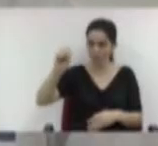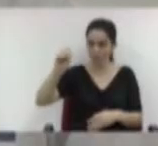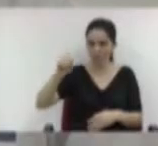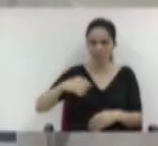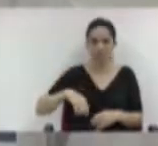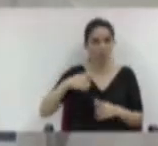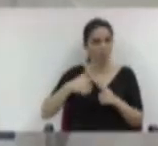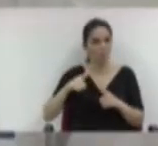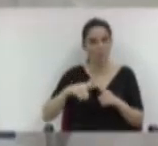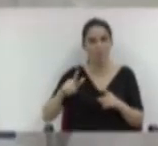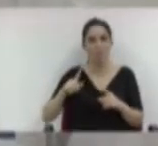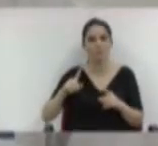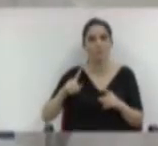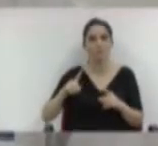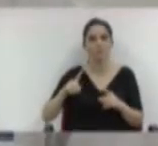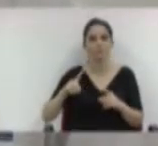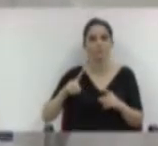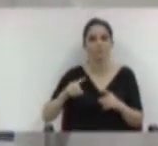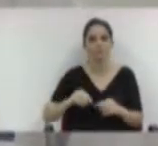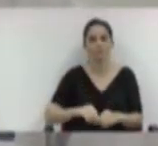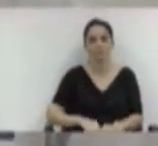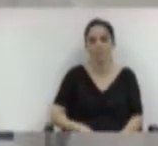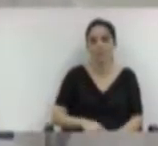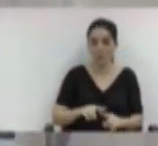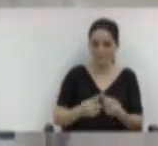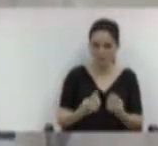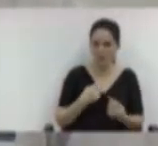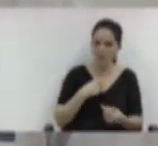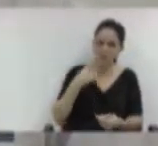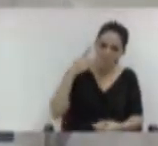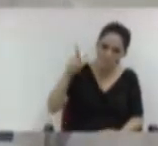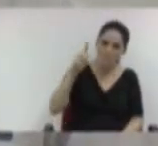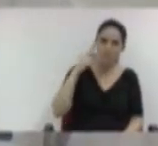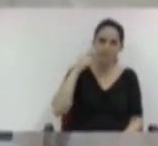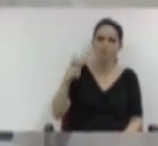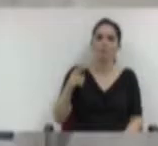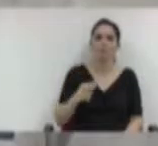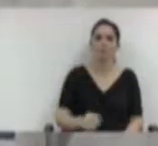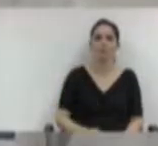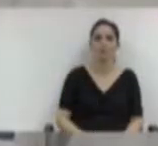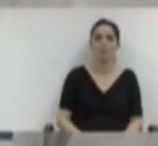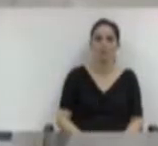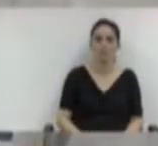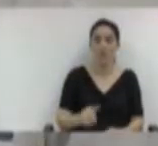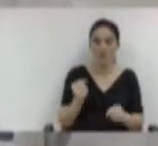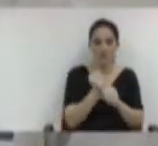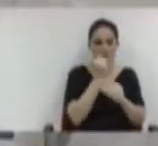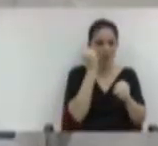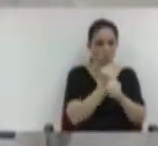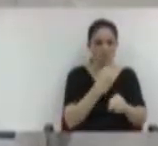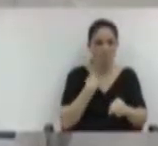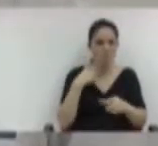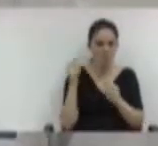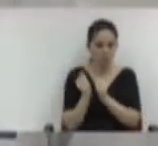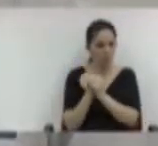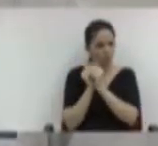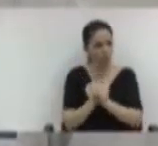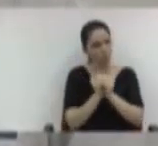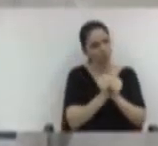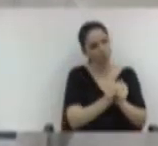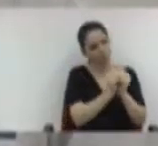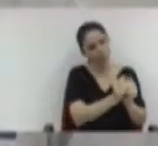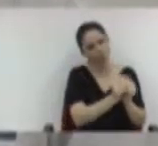vereador Lemão da Rafard, nós fomos ver de perto, fomos à comissão de obra, os vereadores que quiseram, agora nós estamos